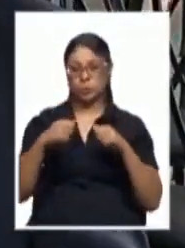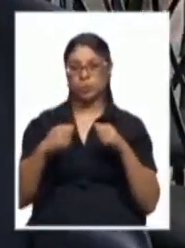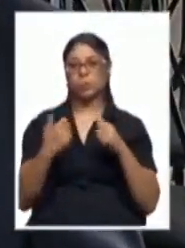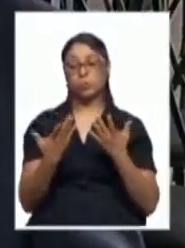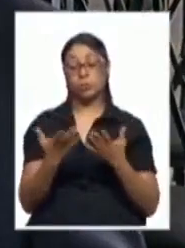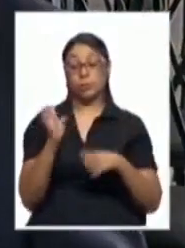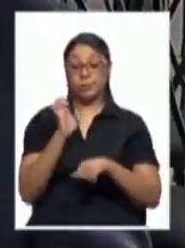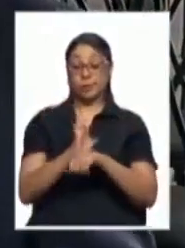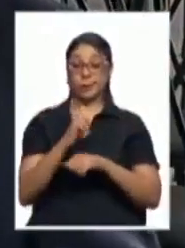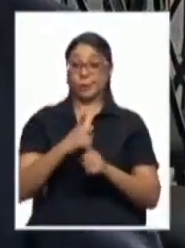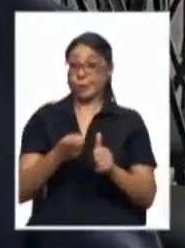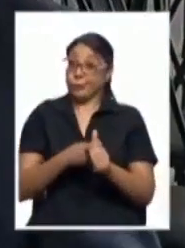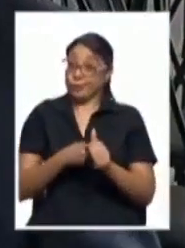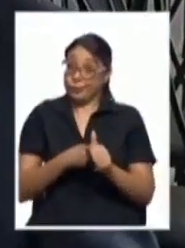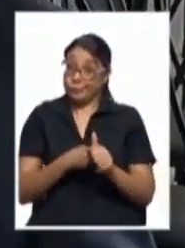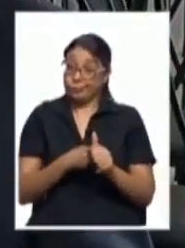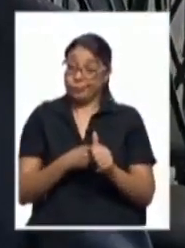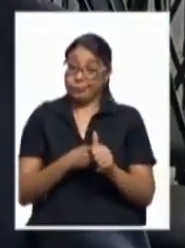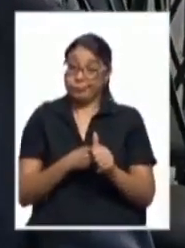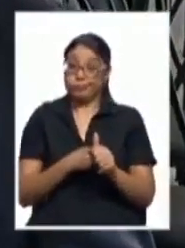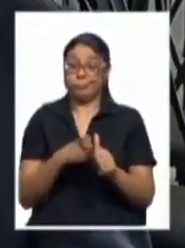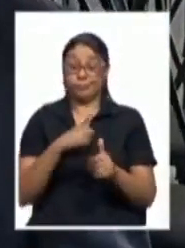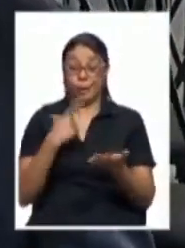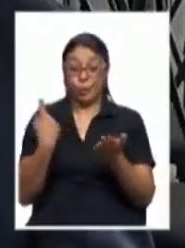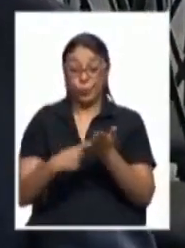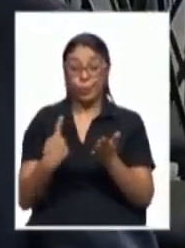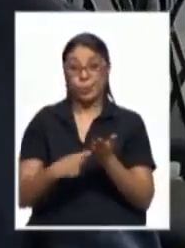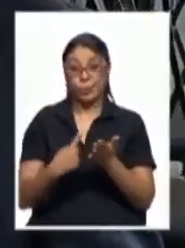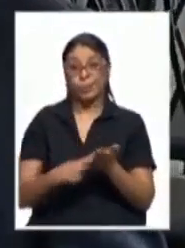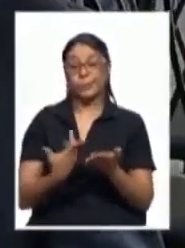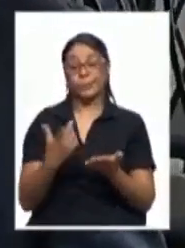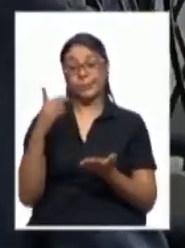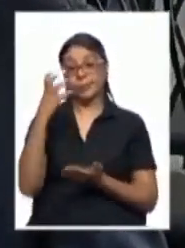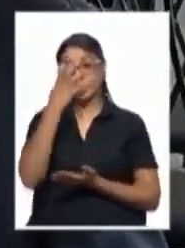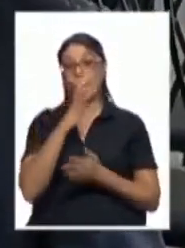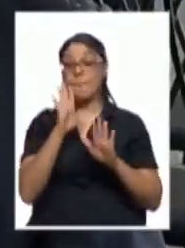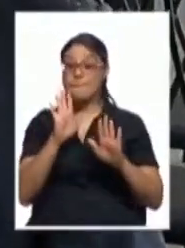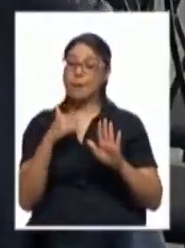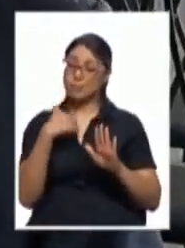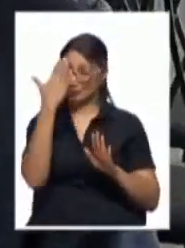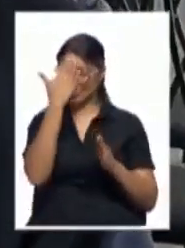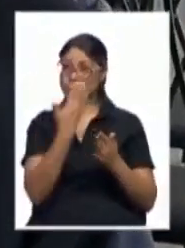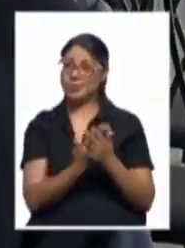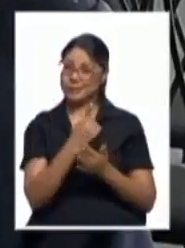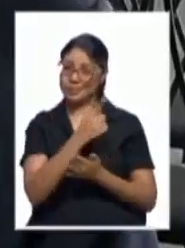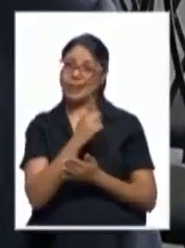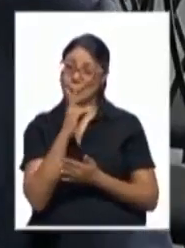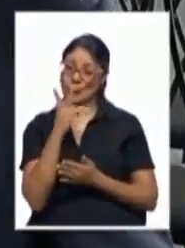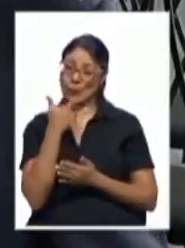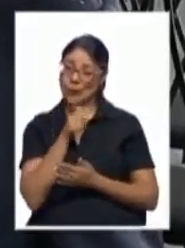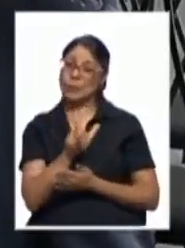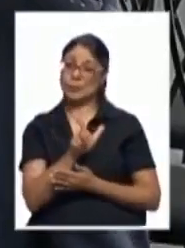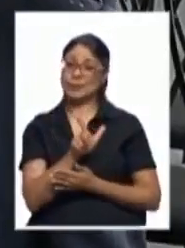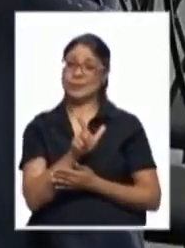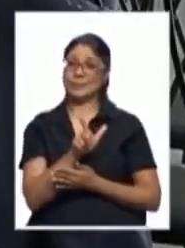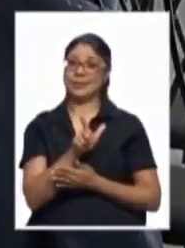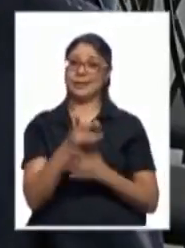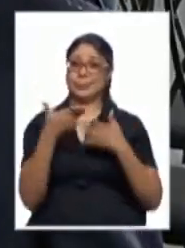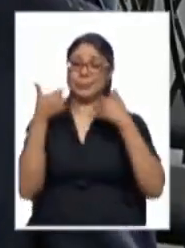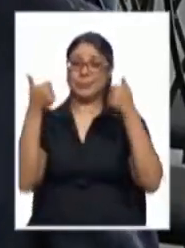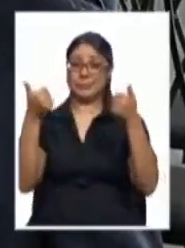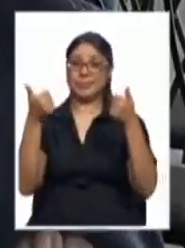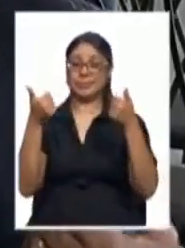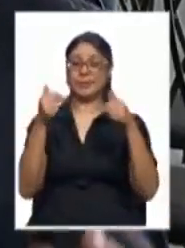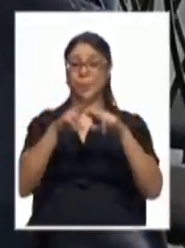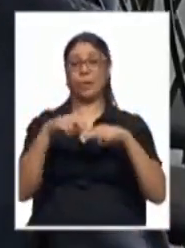encontra-se endividado, com fortes compromissos, mas mesmo assim eu estou acreditando que ele vai conseguir melhorar esse Estado. Pelo discurso dele, que eu também